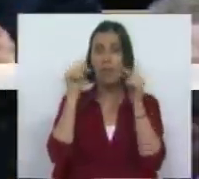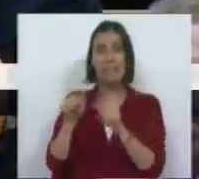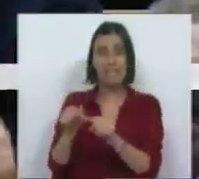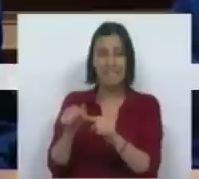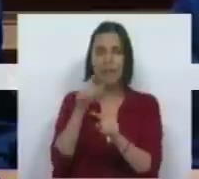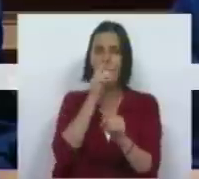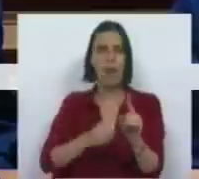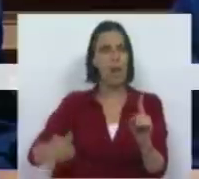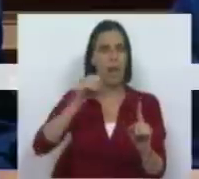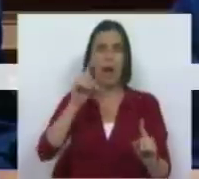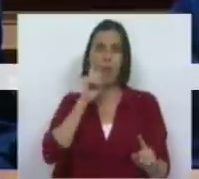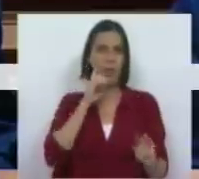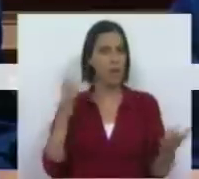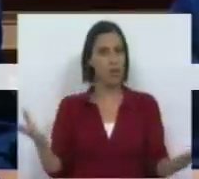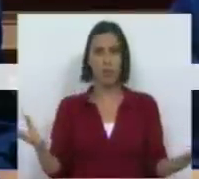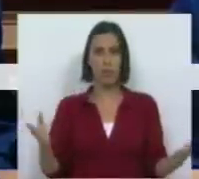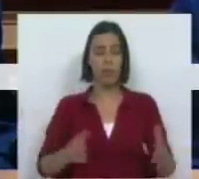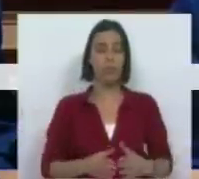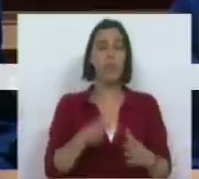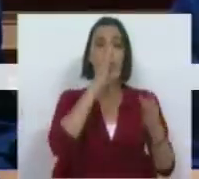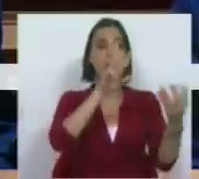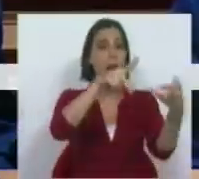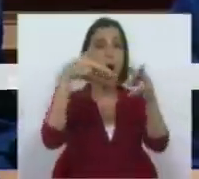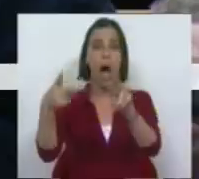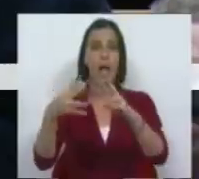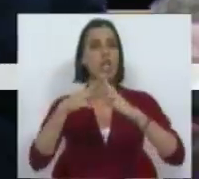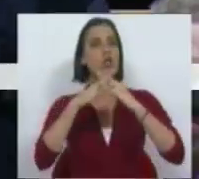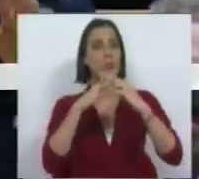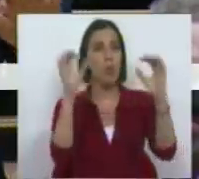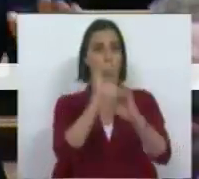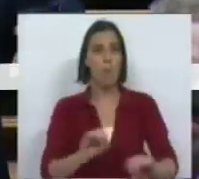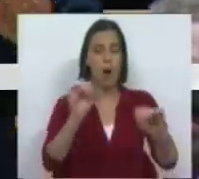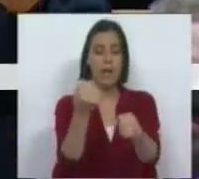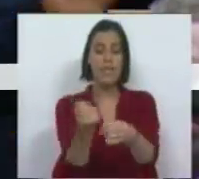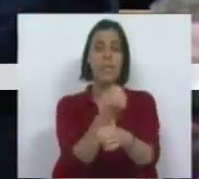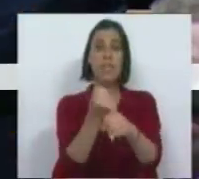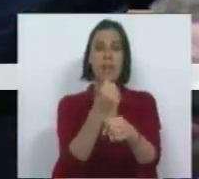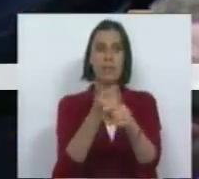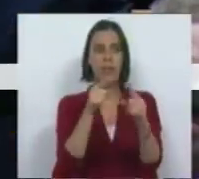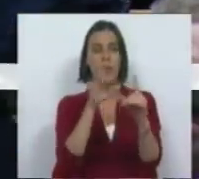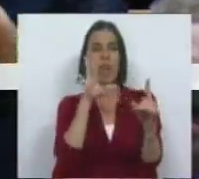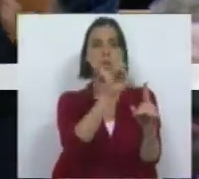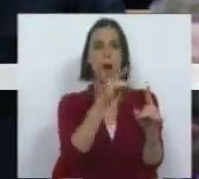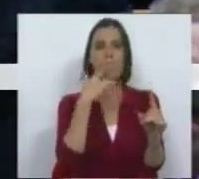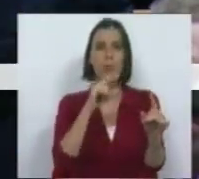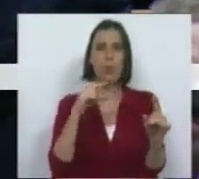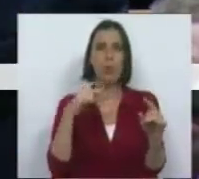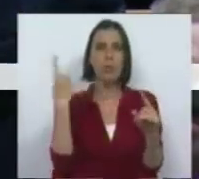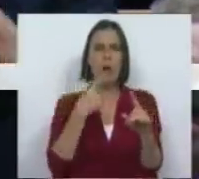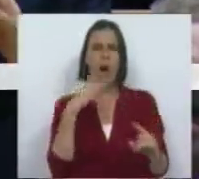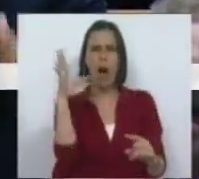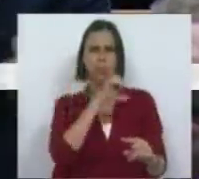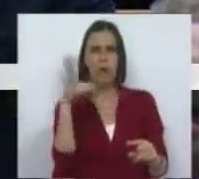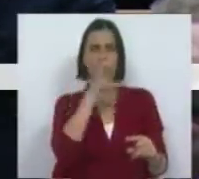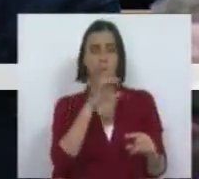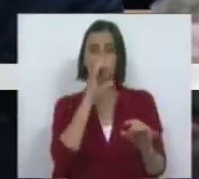é porque ninguém está seguro. Quando não se altera a estrutura de um serviço permeabilizado por todos os abusos,